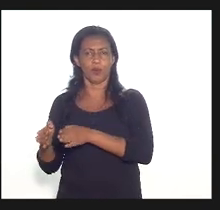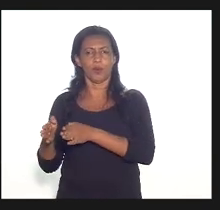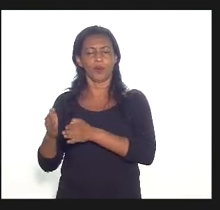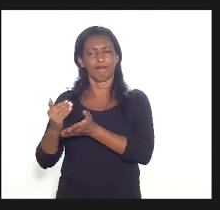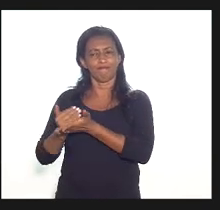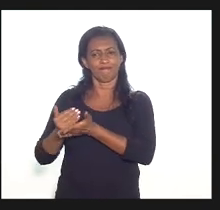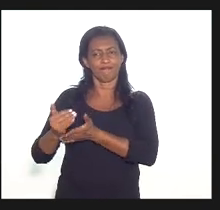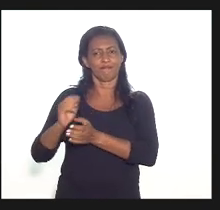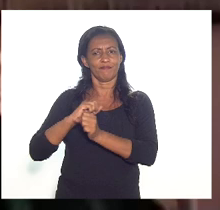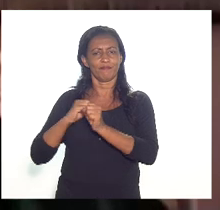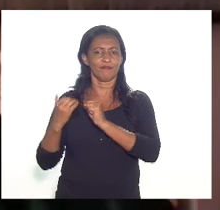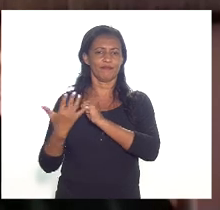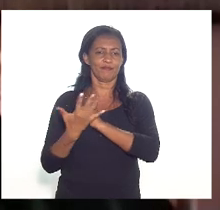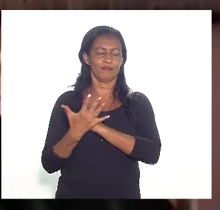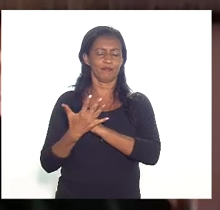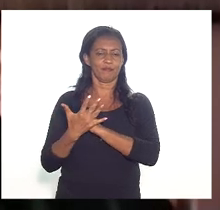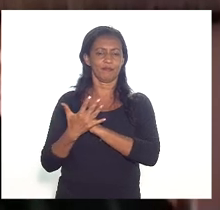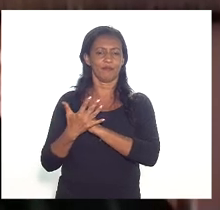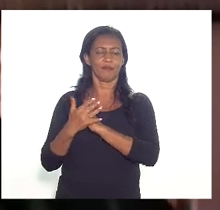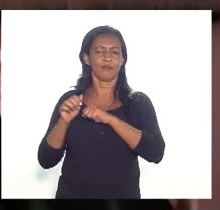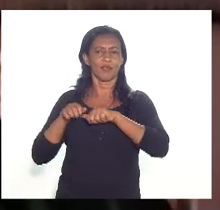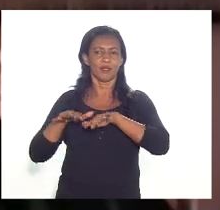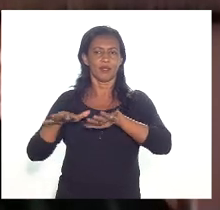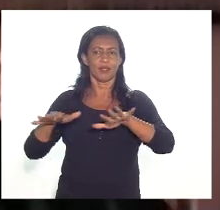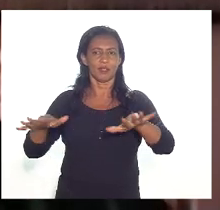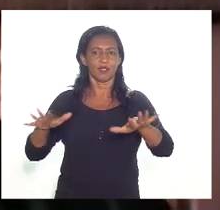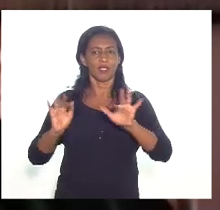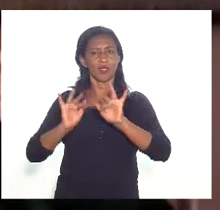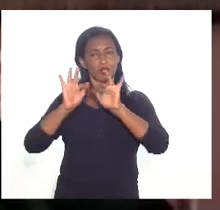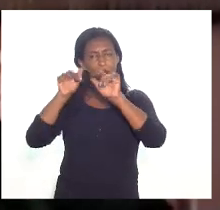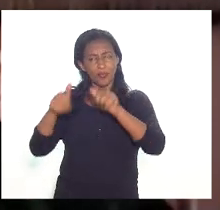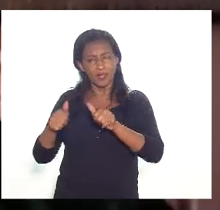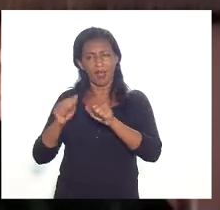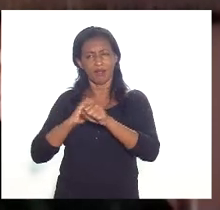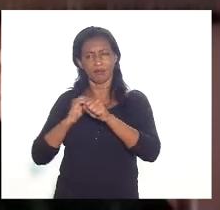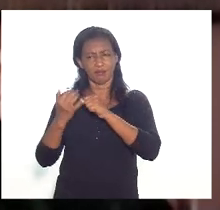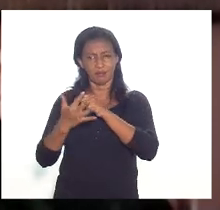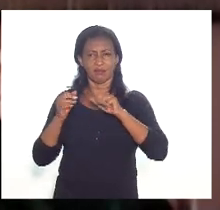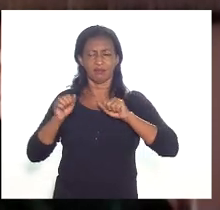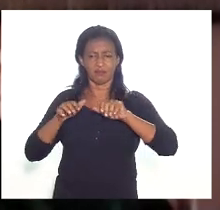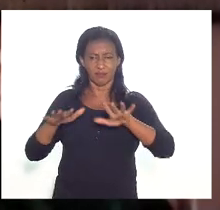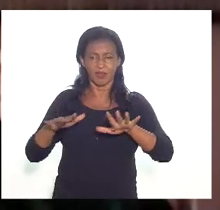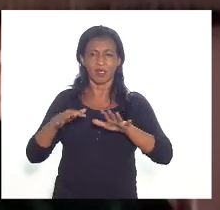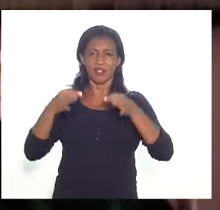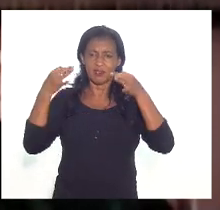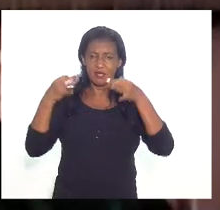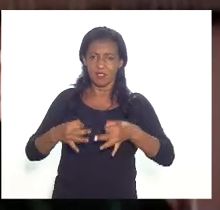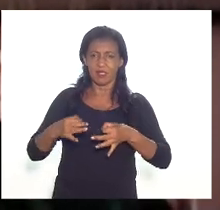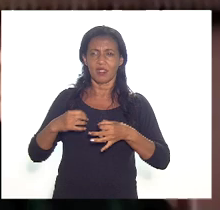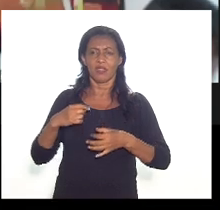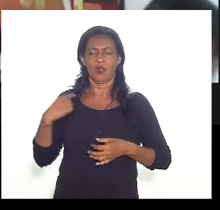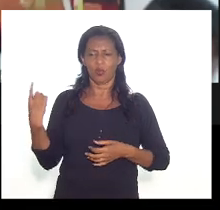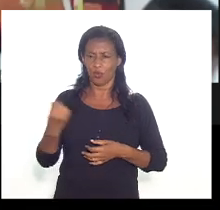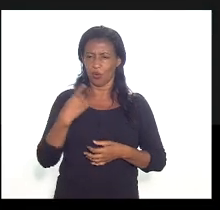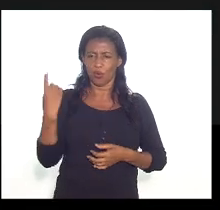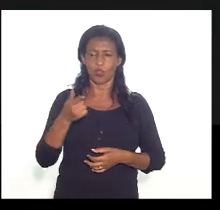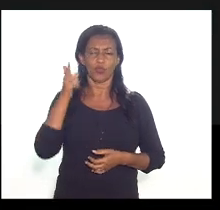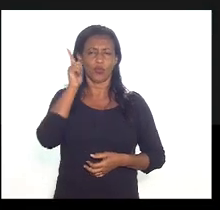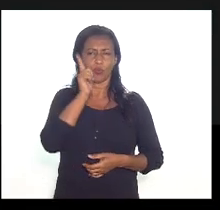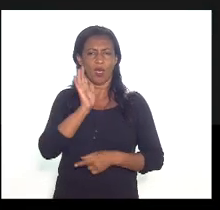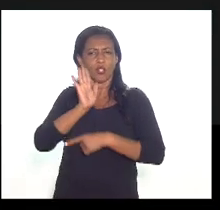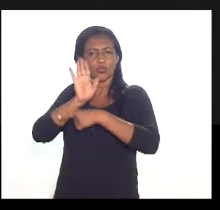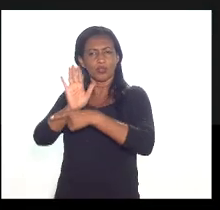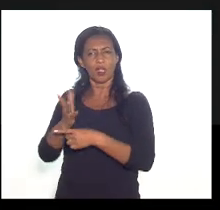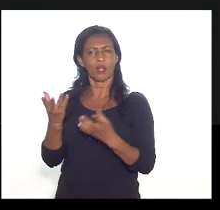relação à pandemia. E ao término dessa pandemia, com certeza a gente vai poder atender muito mais jovens no estado do